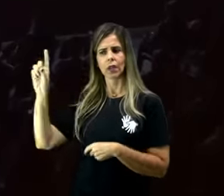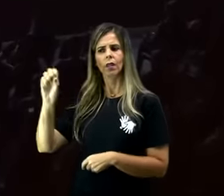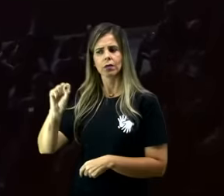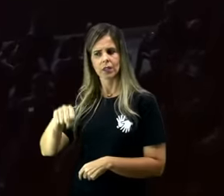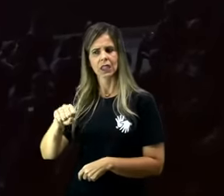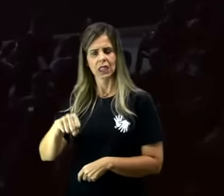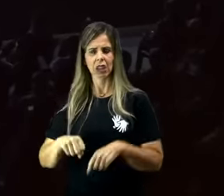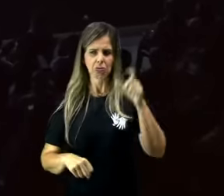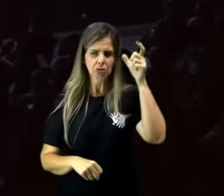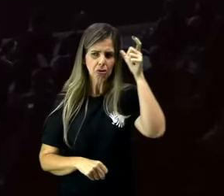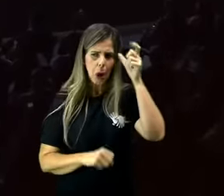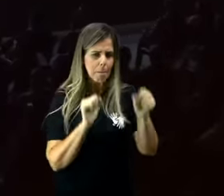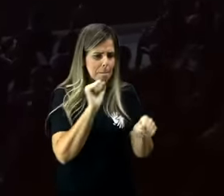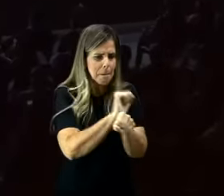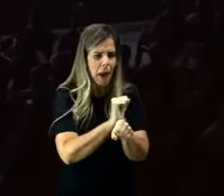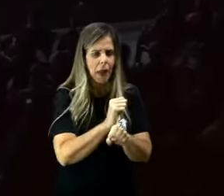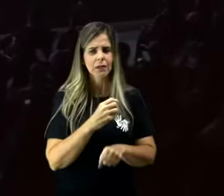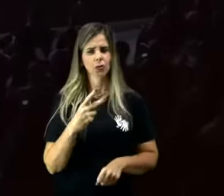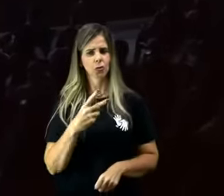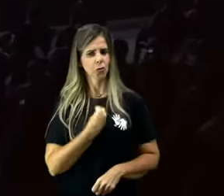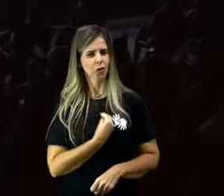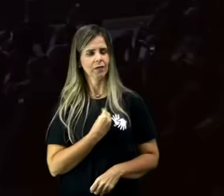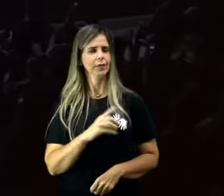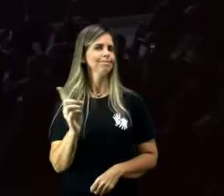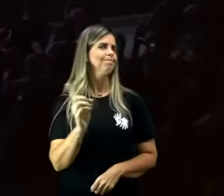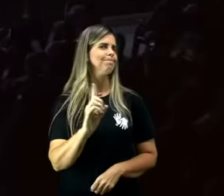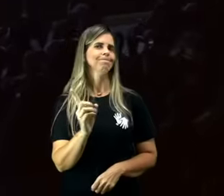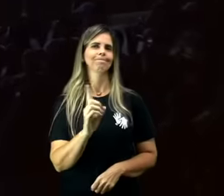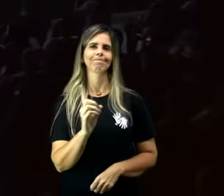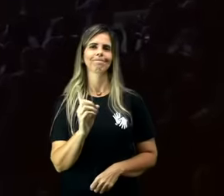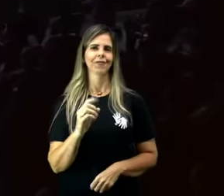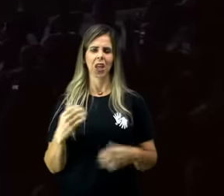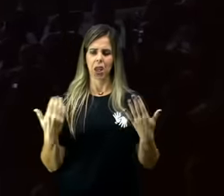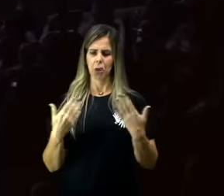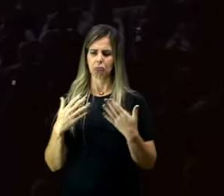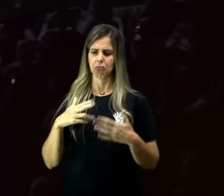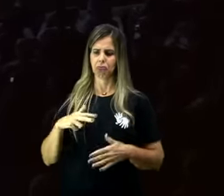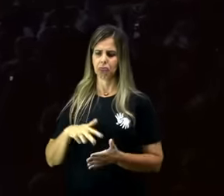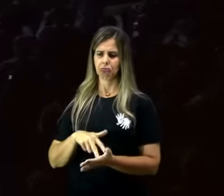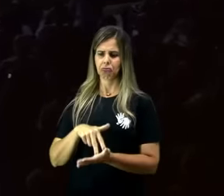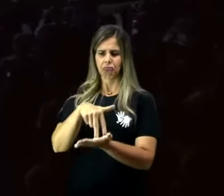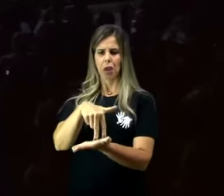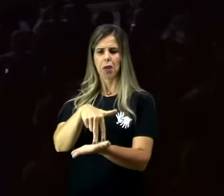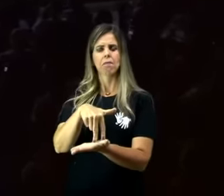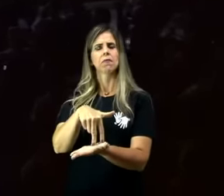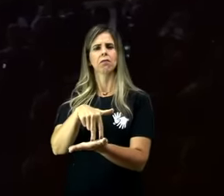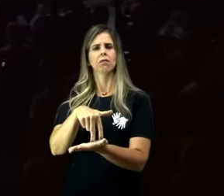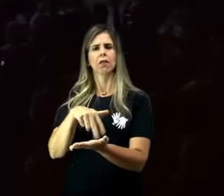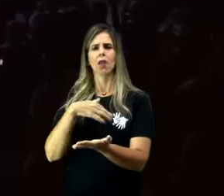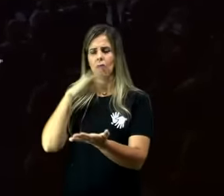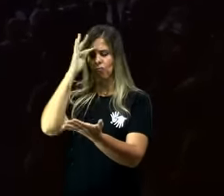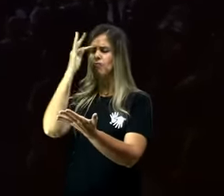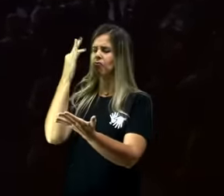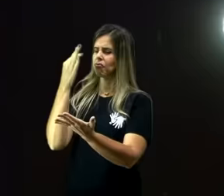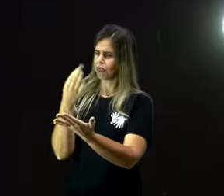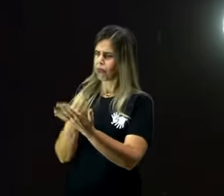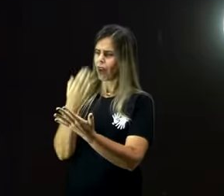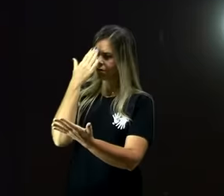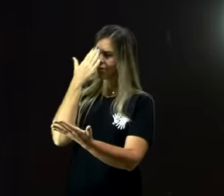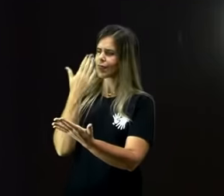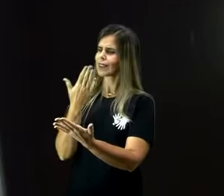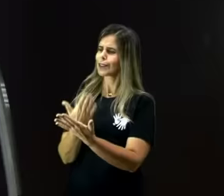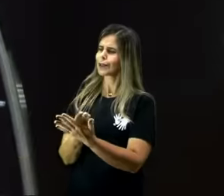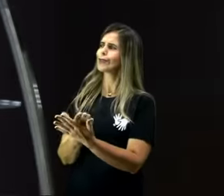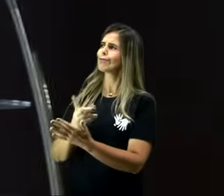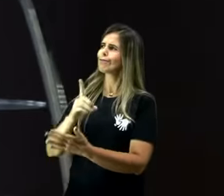capeta não me para nem a pau. É agora que eu vou para cima, é agora que eu vou com tudo. Eu estou na direção certa, rapaz. É por isso que está vindo igual um louco tentando me